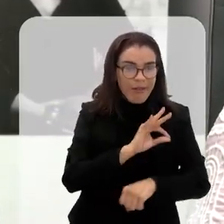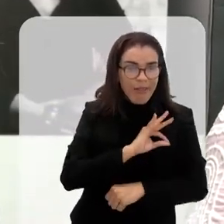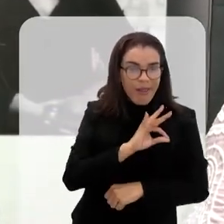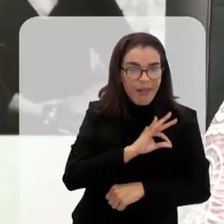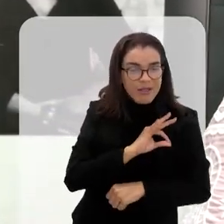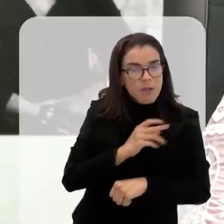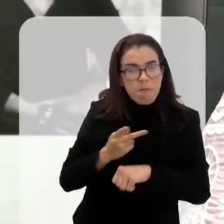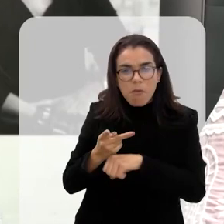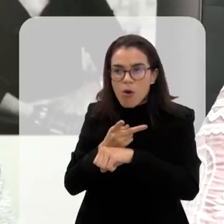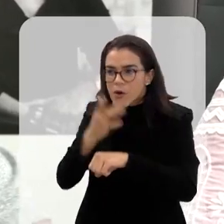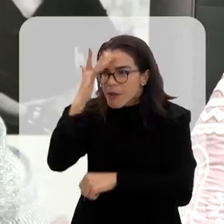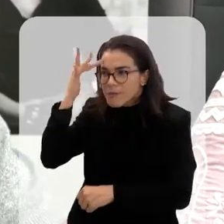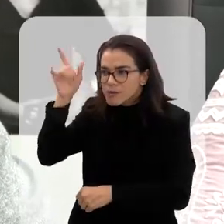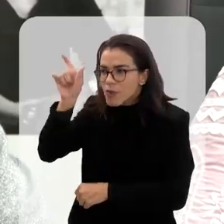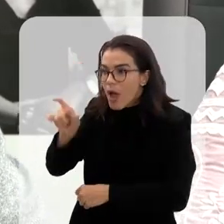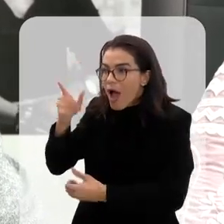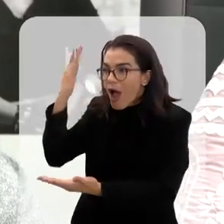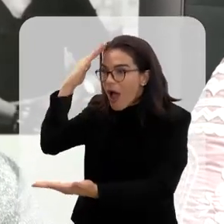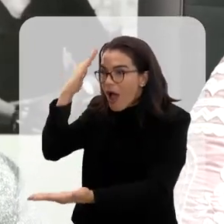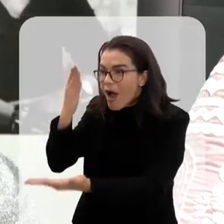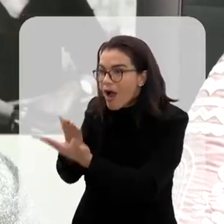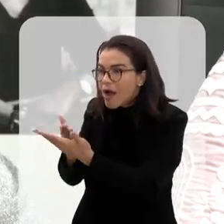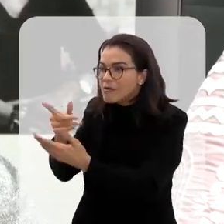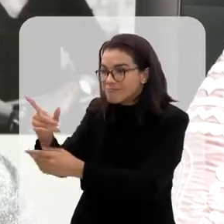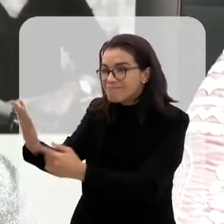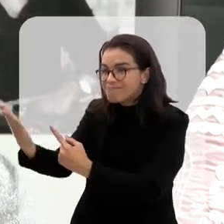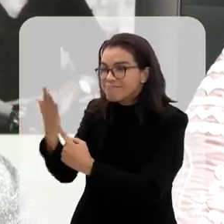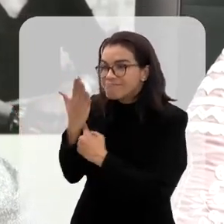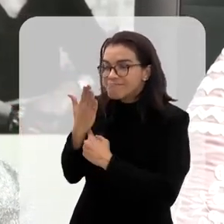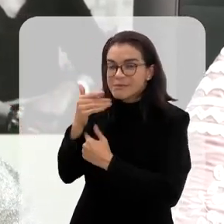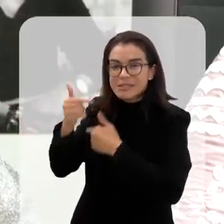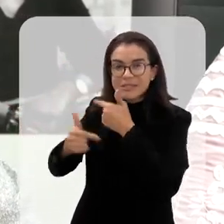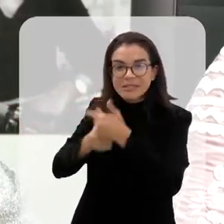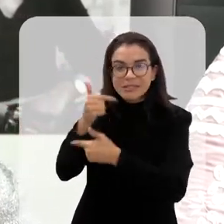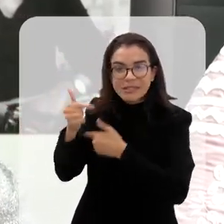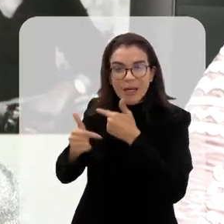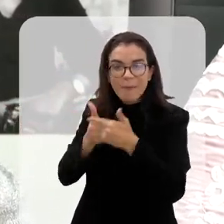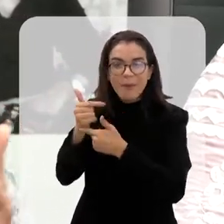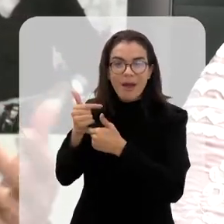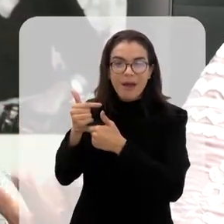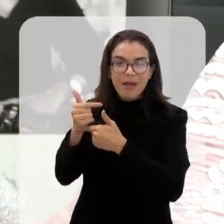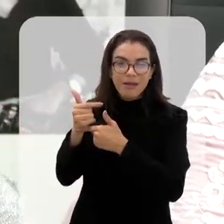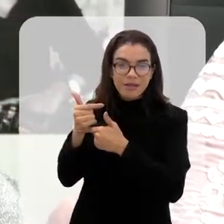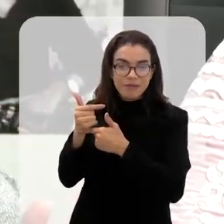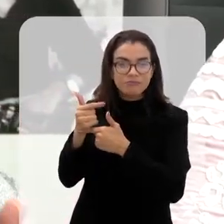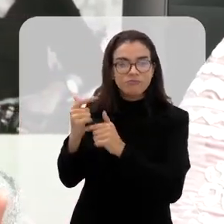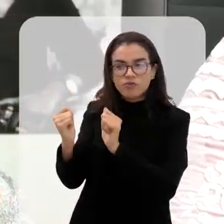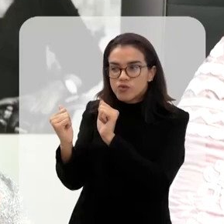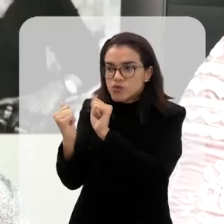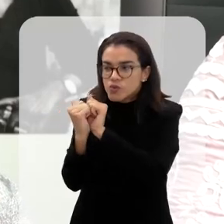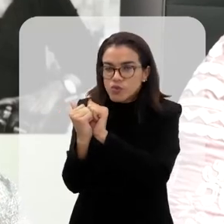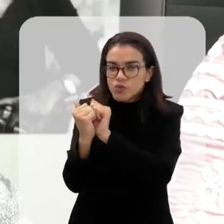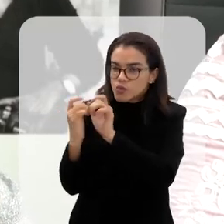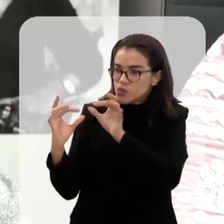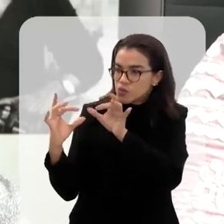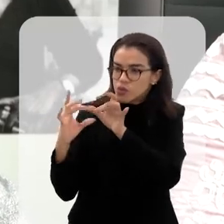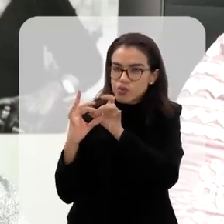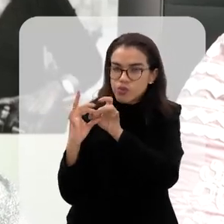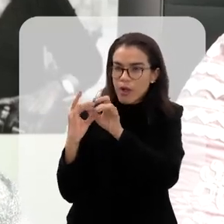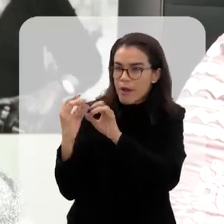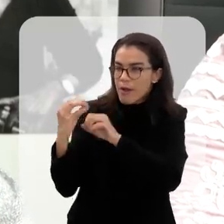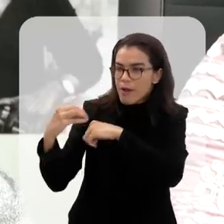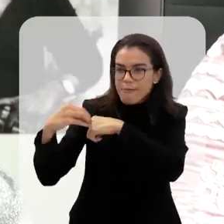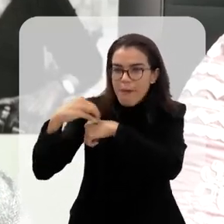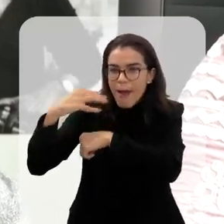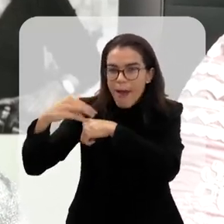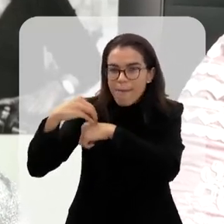ir a uma delegacia de polícia, procure alguém de confiança e que essa pessoa trabalhe, né, com essa mulher, faça um